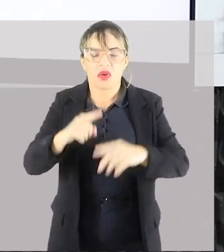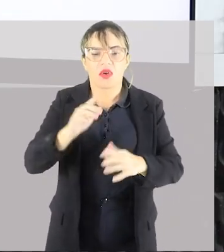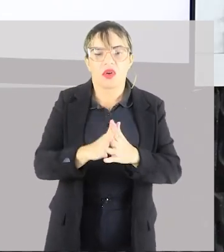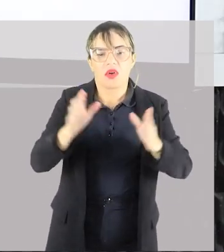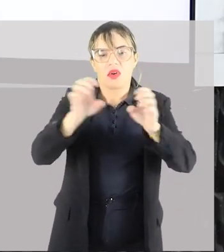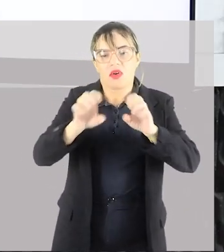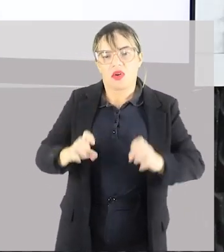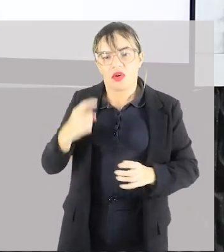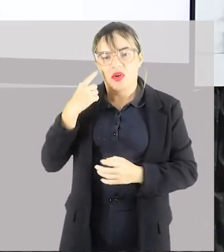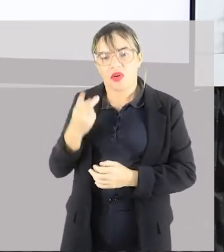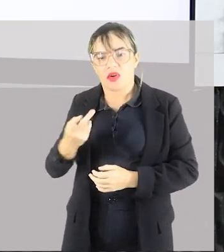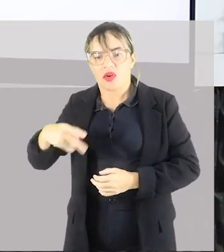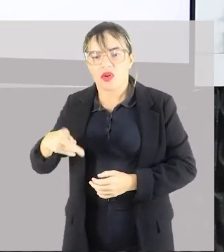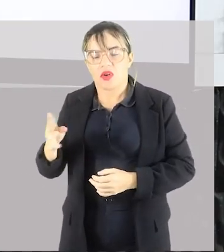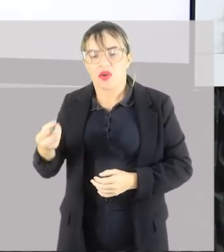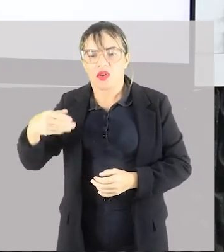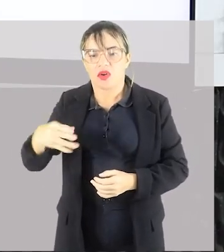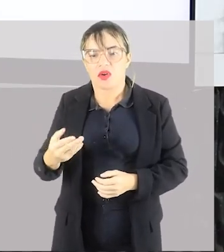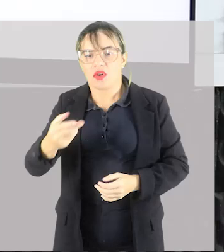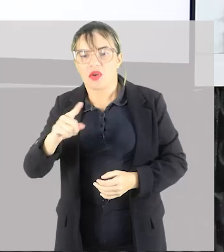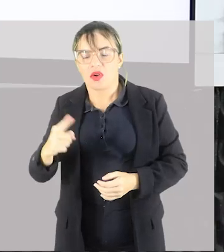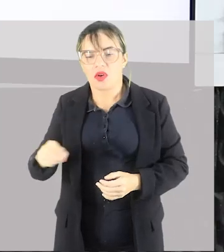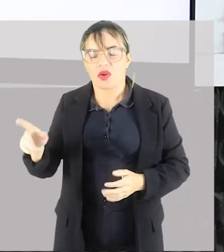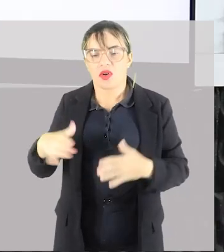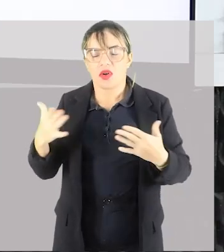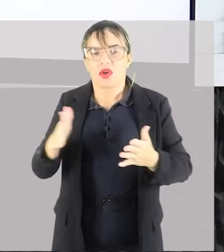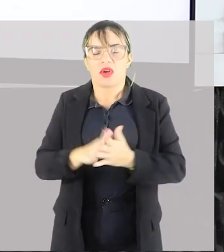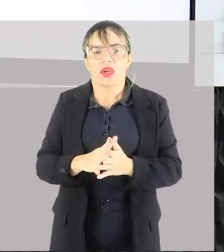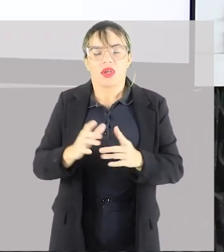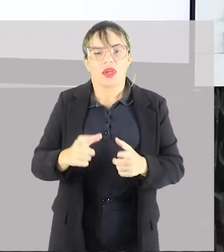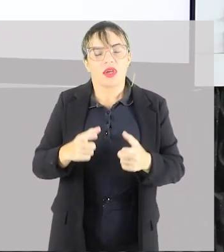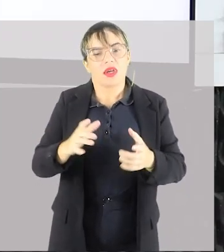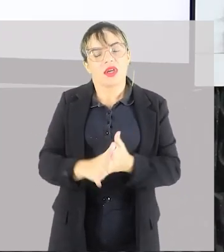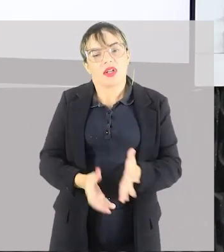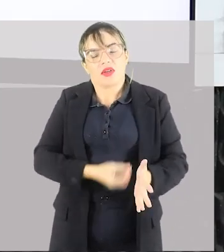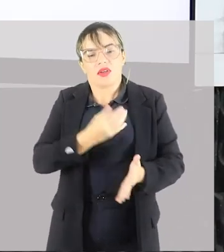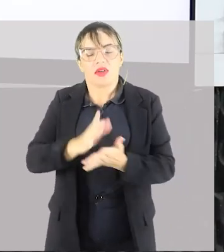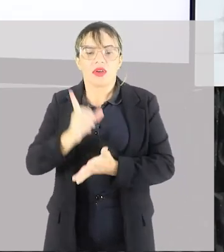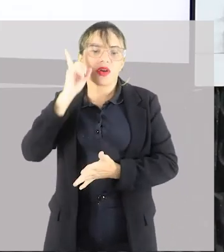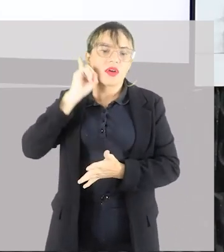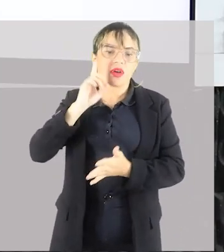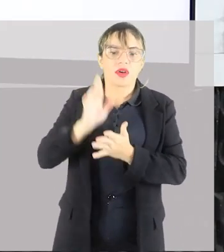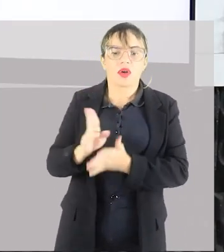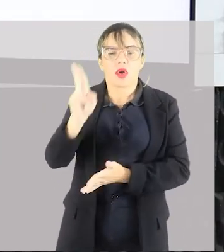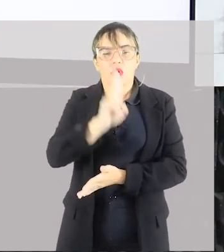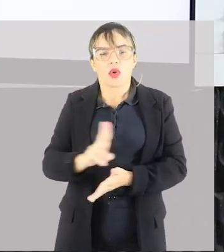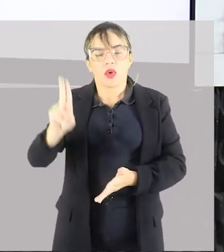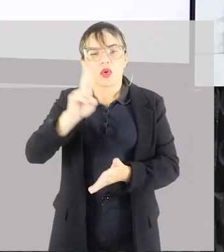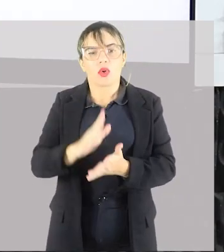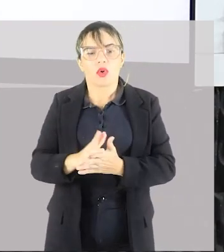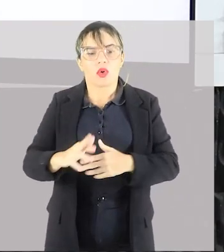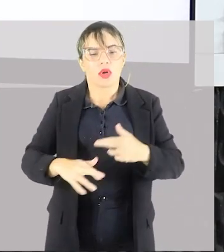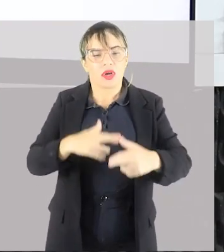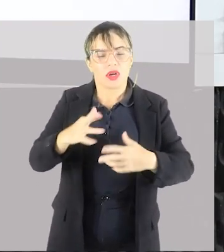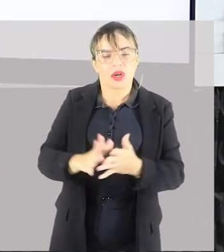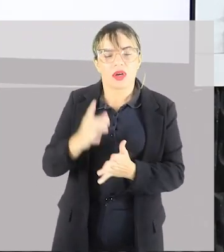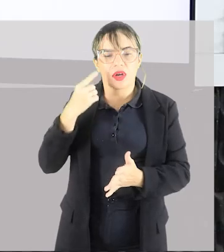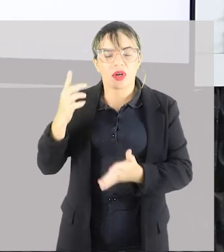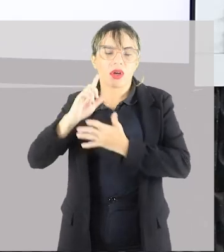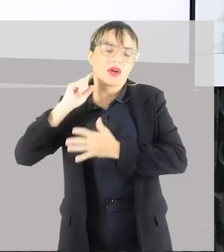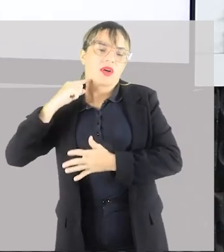brasileiro, paulista. Nesse exato momento ele reside nos Estados Unidos e ele usa sucata, lixo, para montar